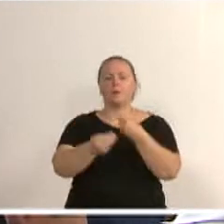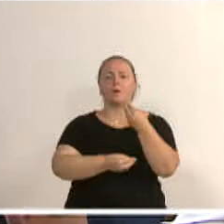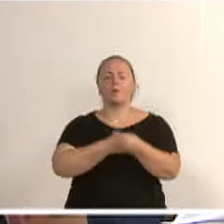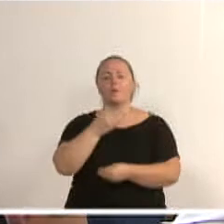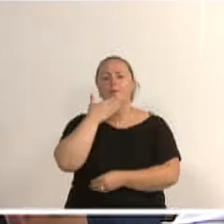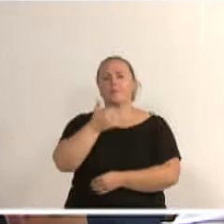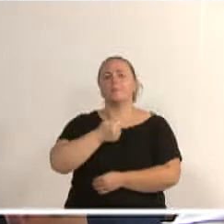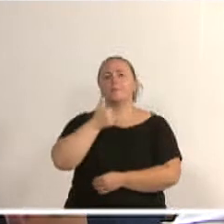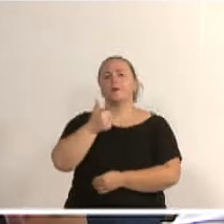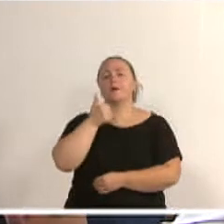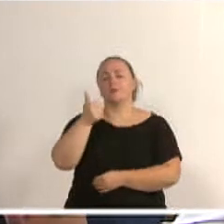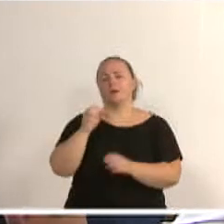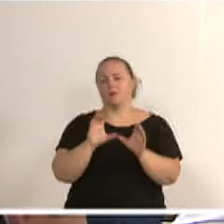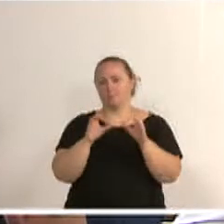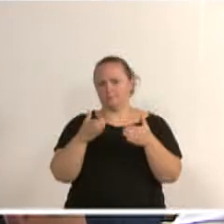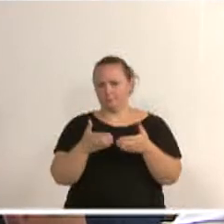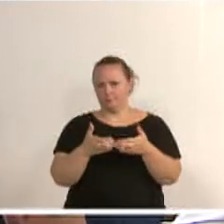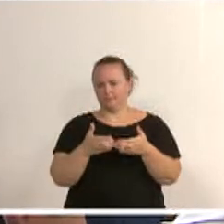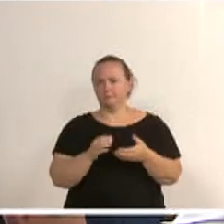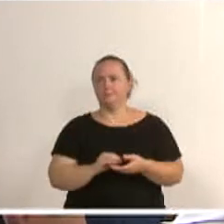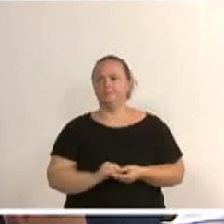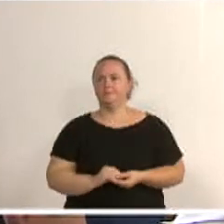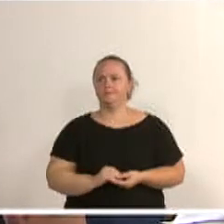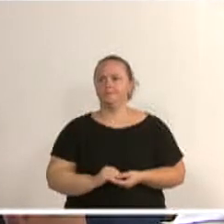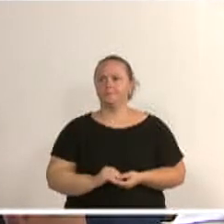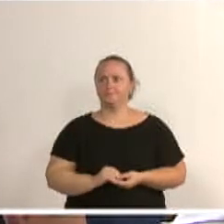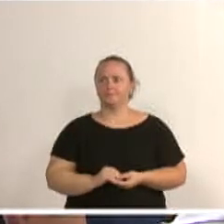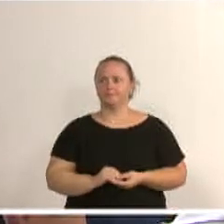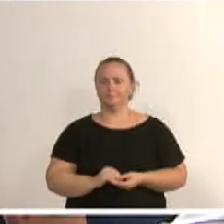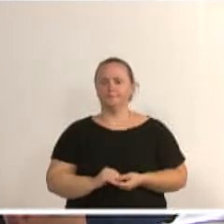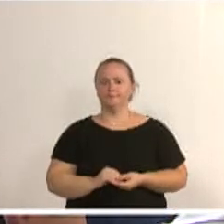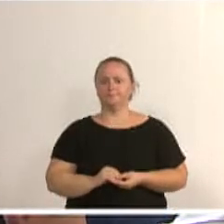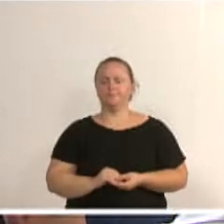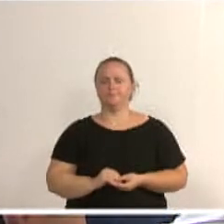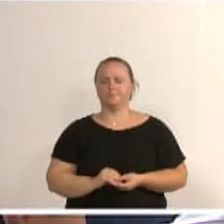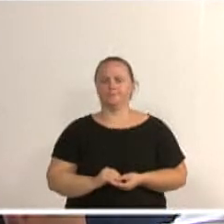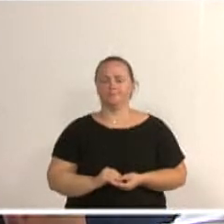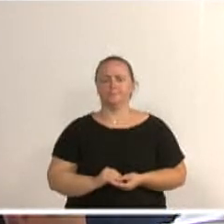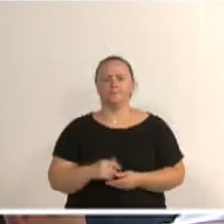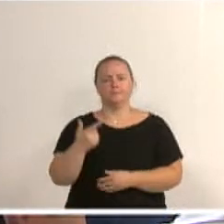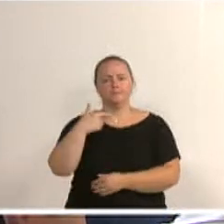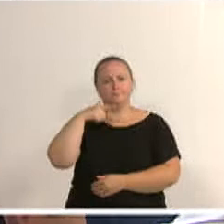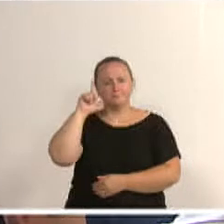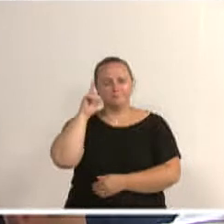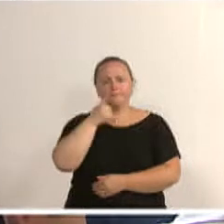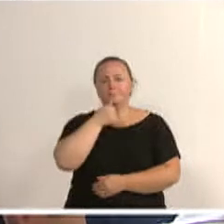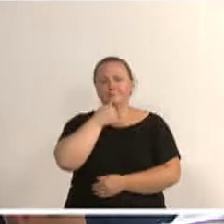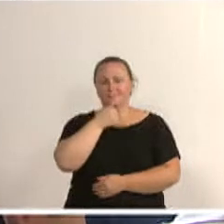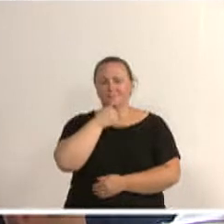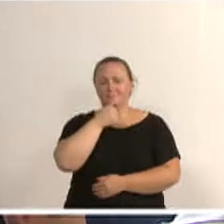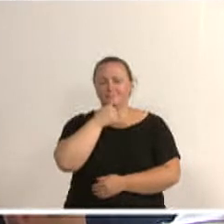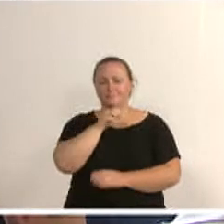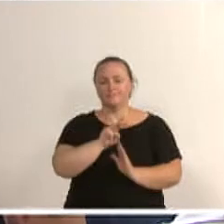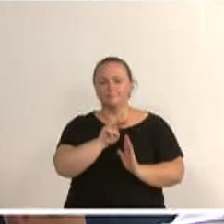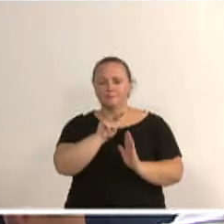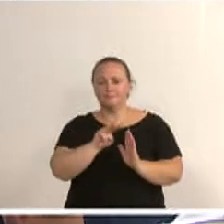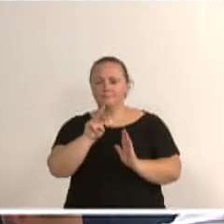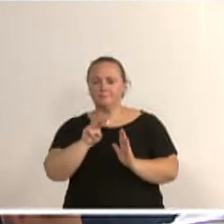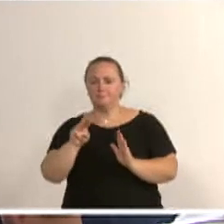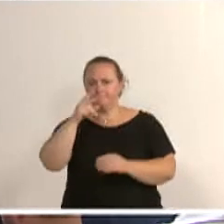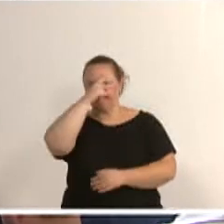tem lá para a nossa comunidade. E assim, ó, às vezes, ontem, infelizmente, o site da prefeitura deu